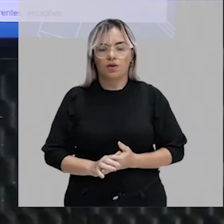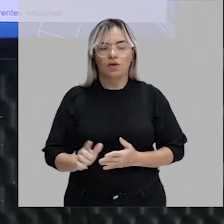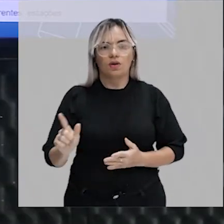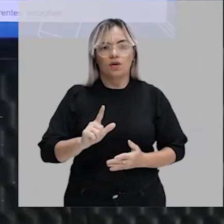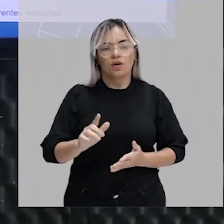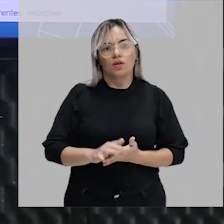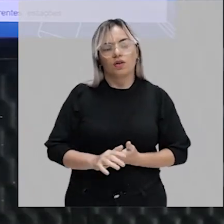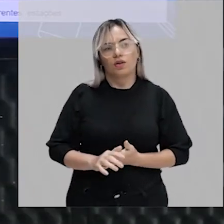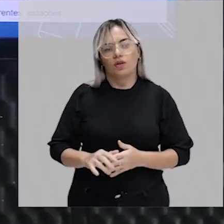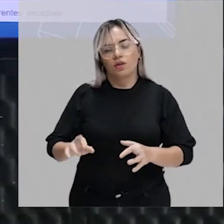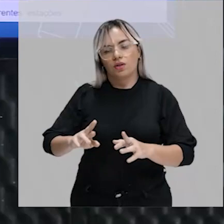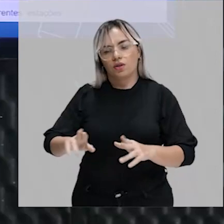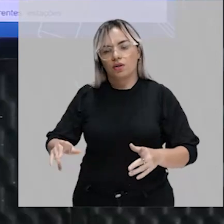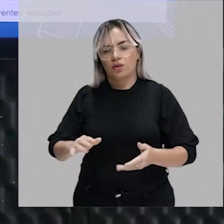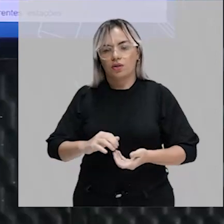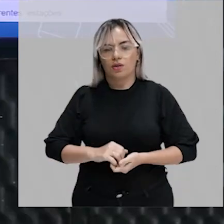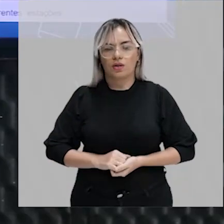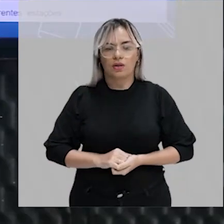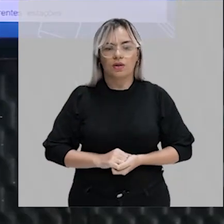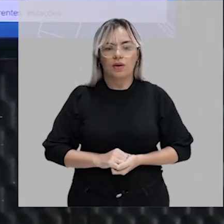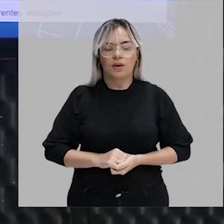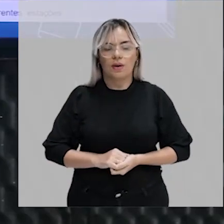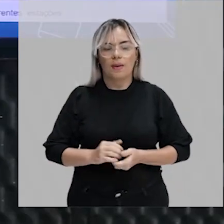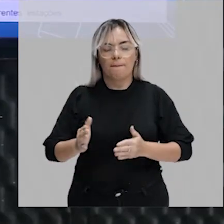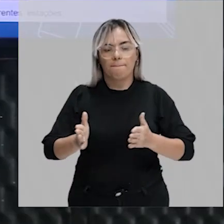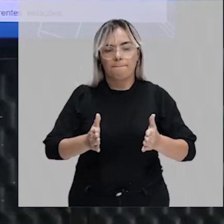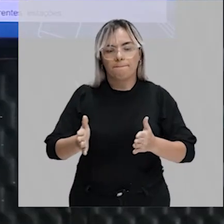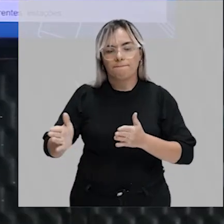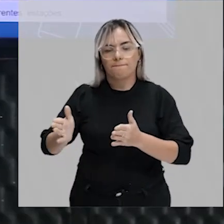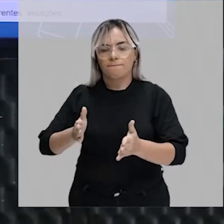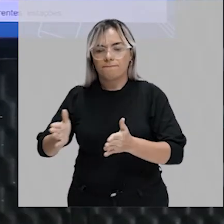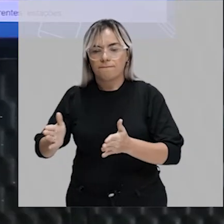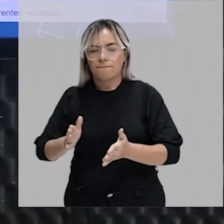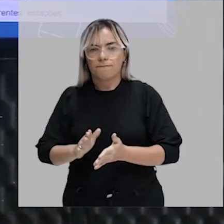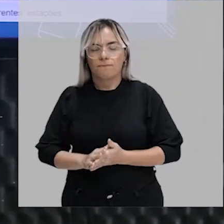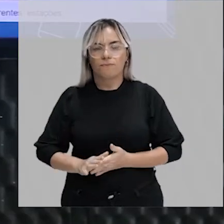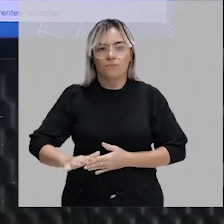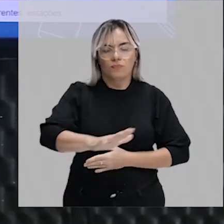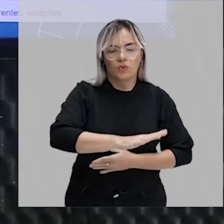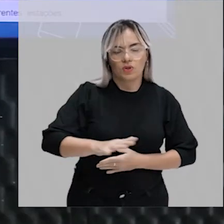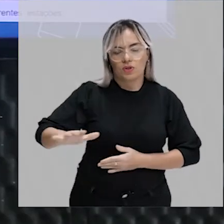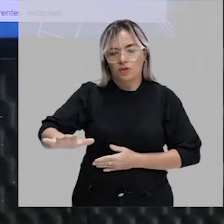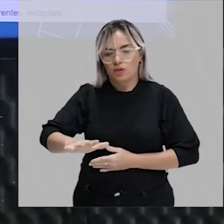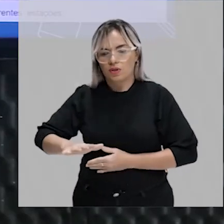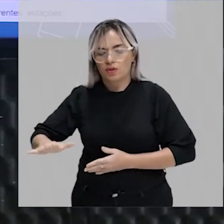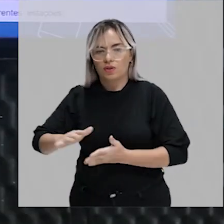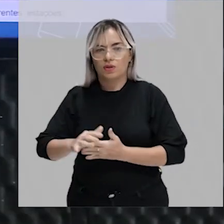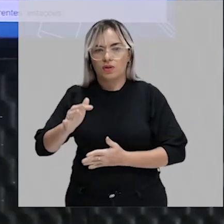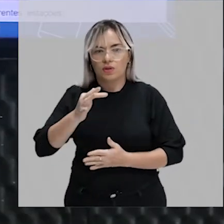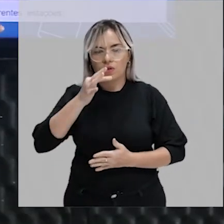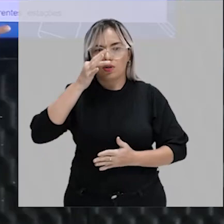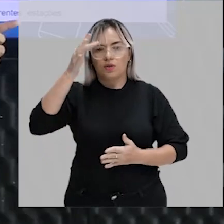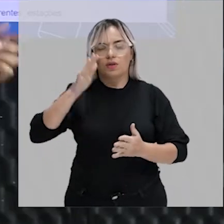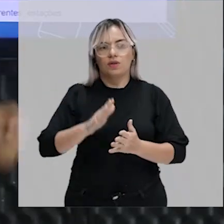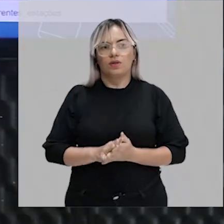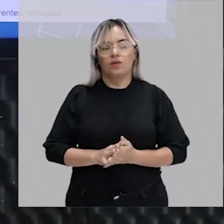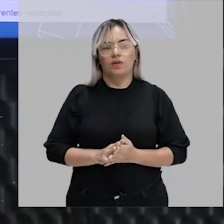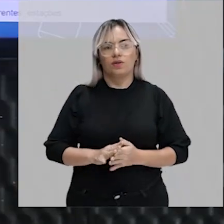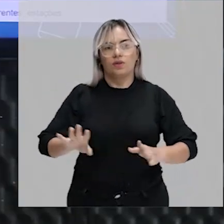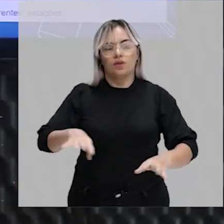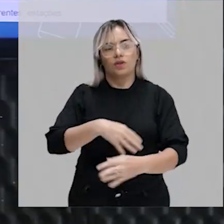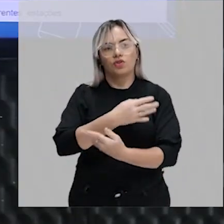é o mecanismo pré-zigótico, tá? Planta de uma mesma região, cujas flores amadurecem em